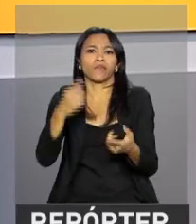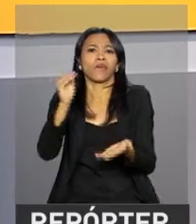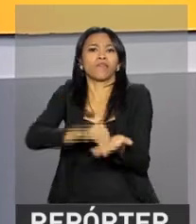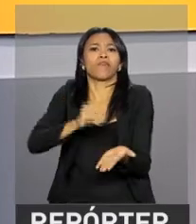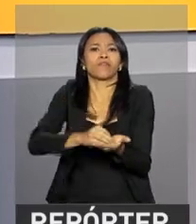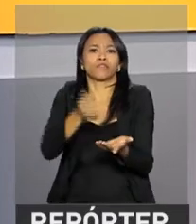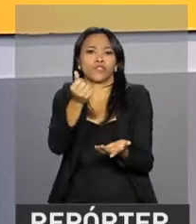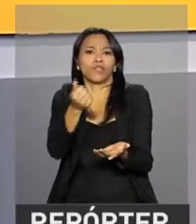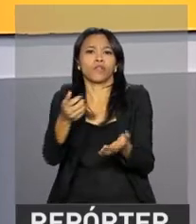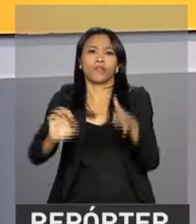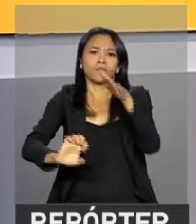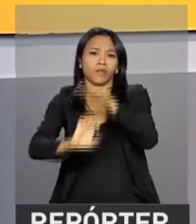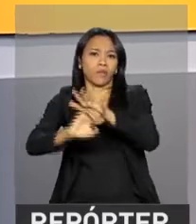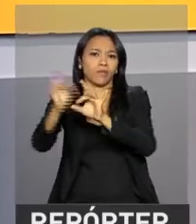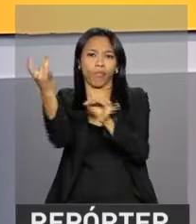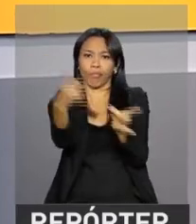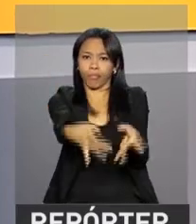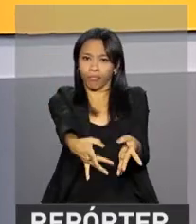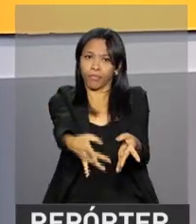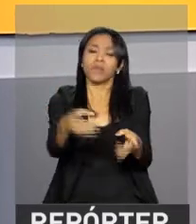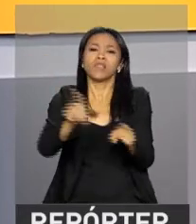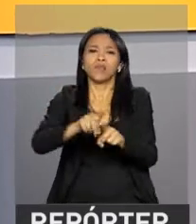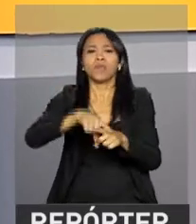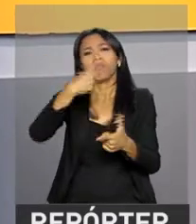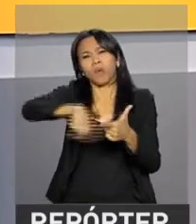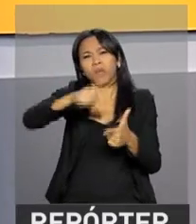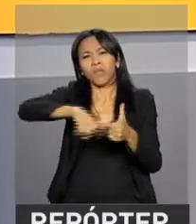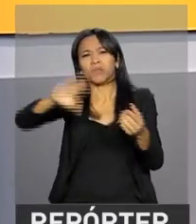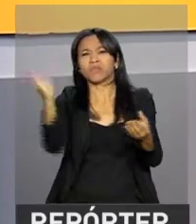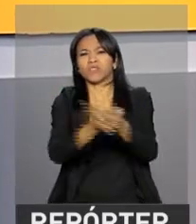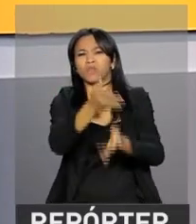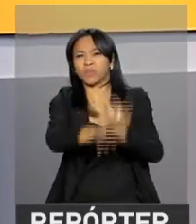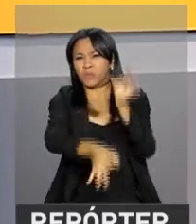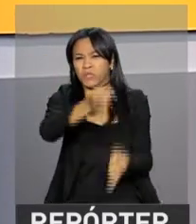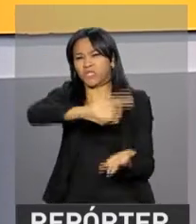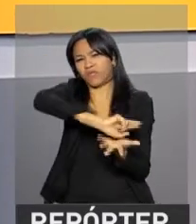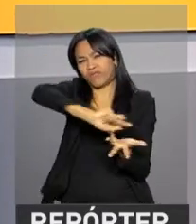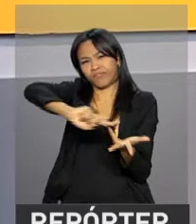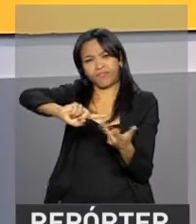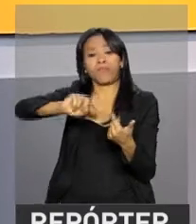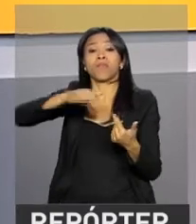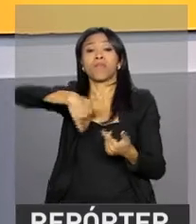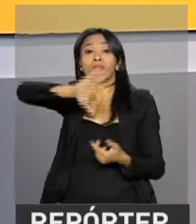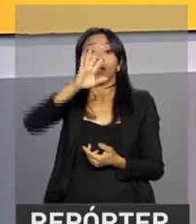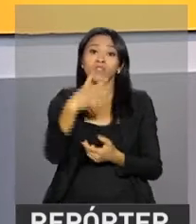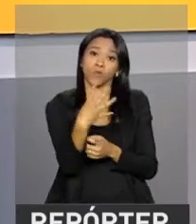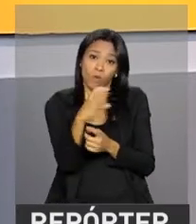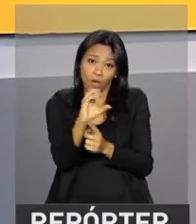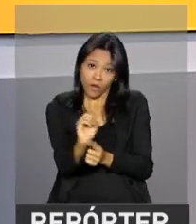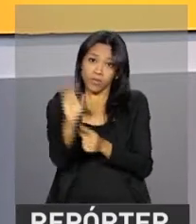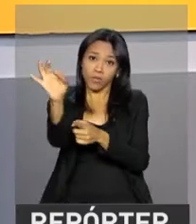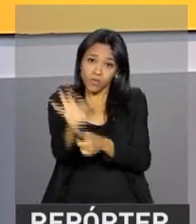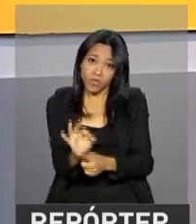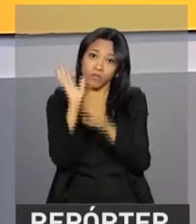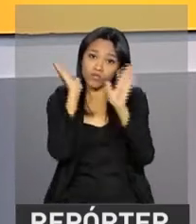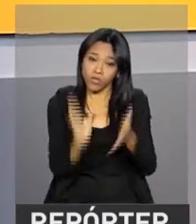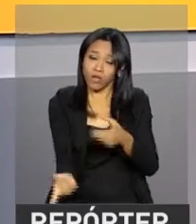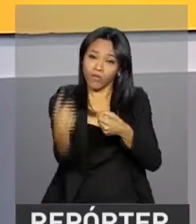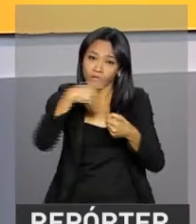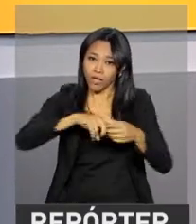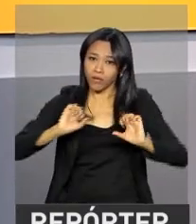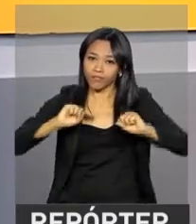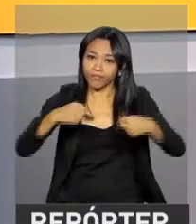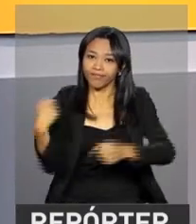além de impedimentos judiciais e ambientais de lá pra cá mais de 40% delas foram retomadas em